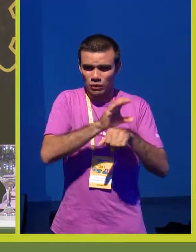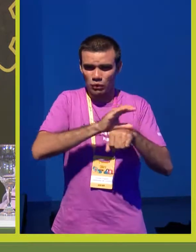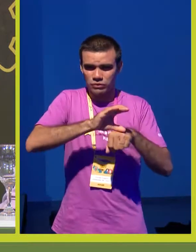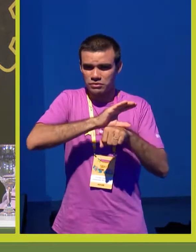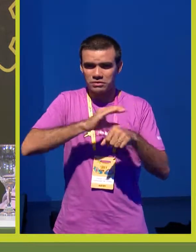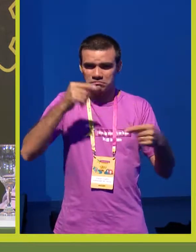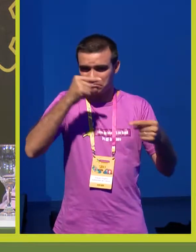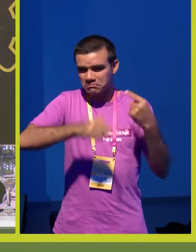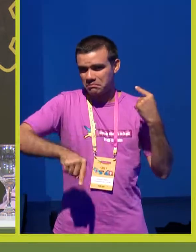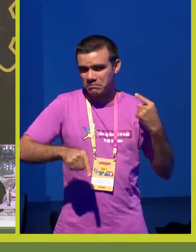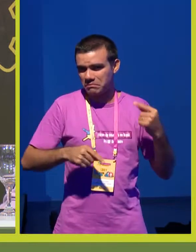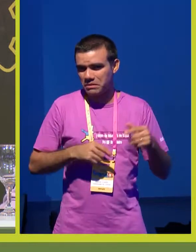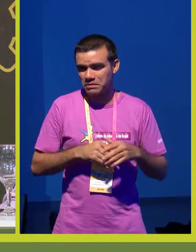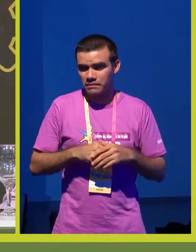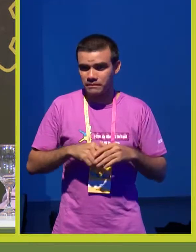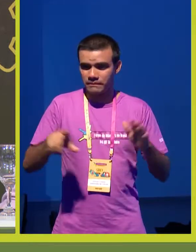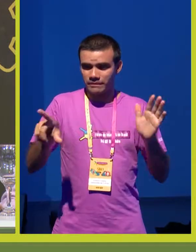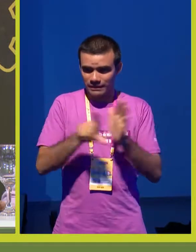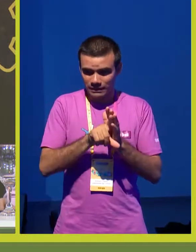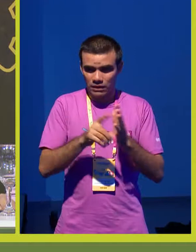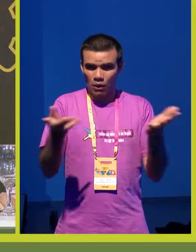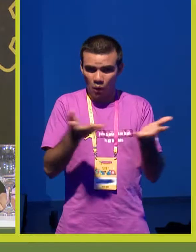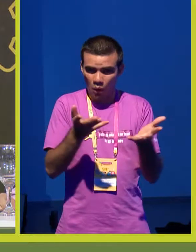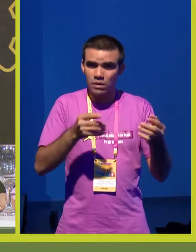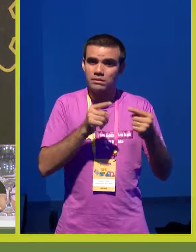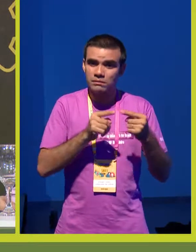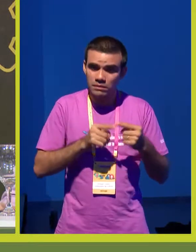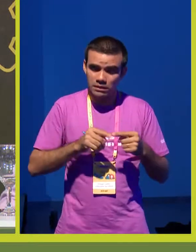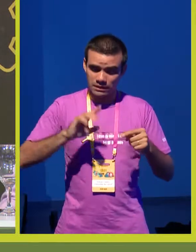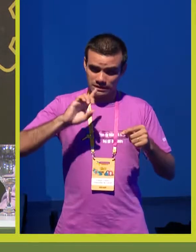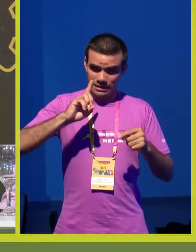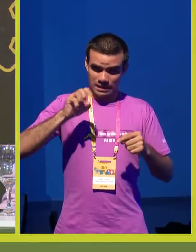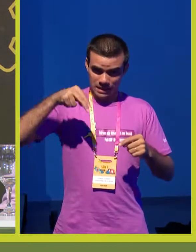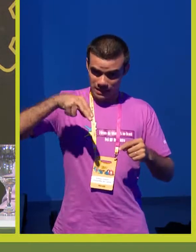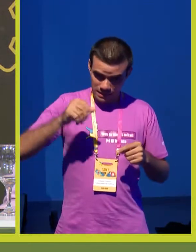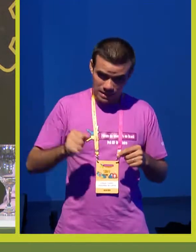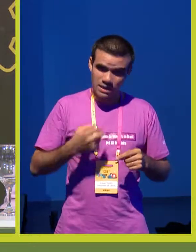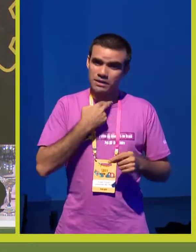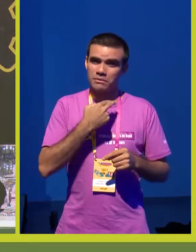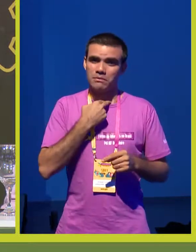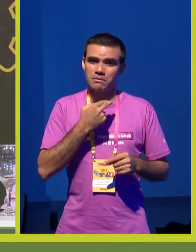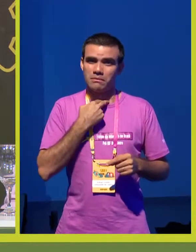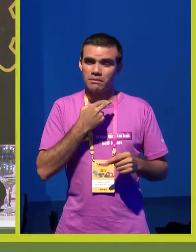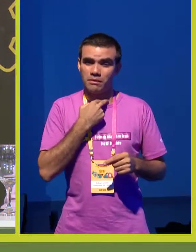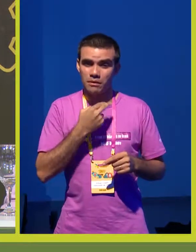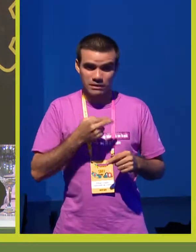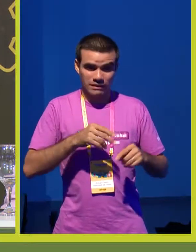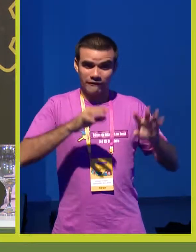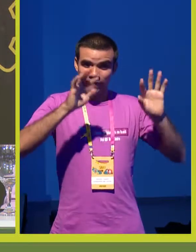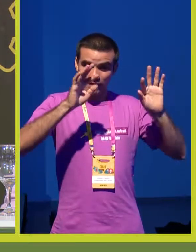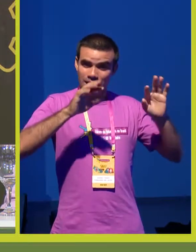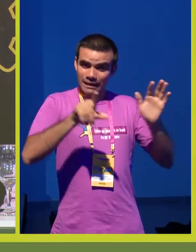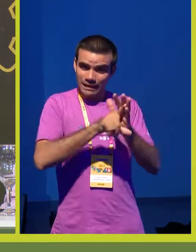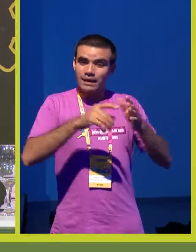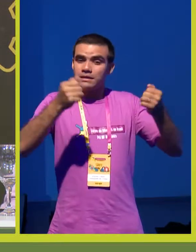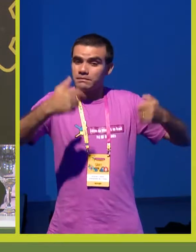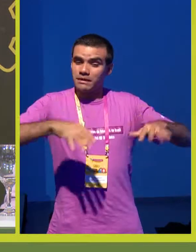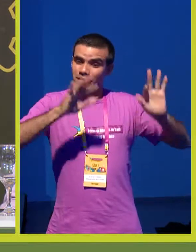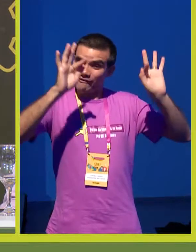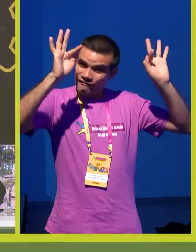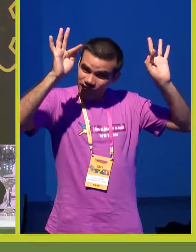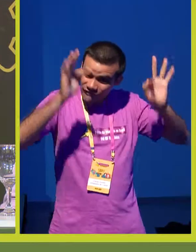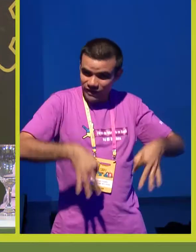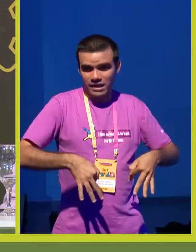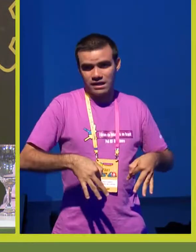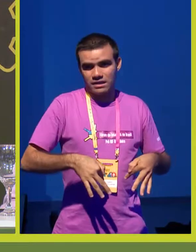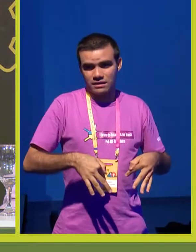E, além disso, a lei hoje determina que a exclusão do perfil genético dos bancos de dados deve ocorrer no término do prazo estabelecido em lei para prescrição do delito.